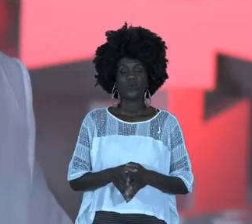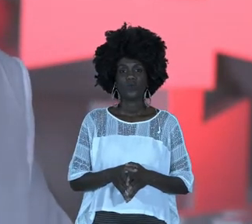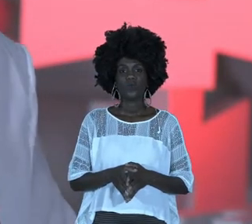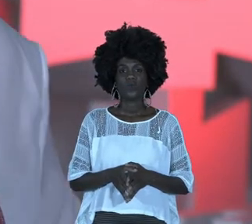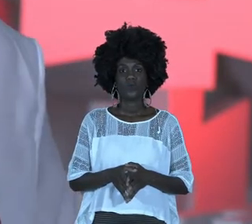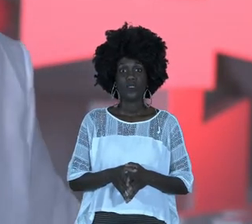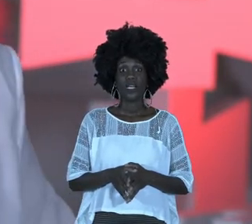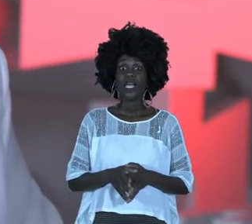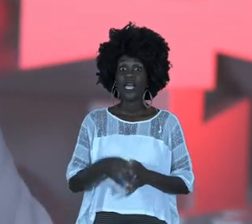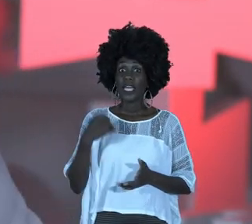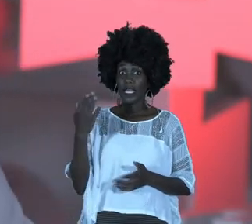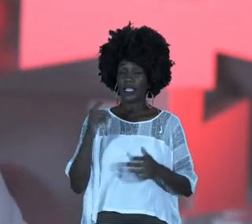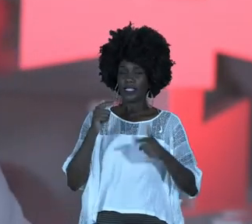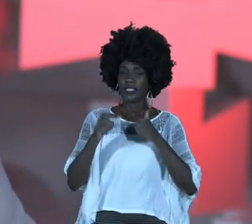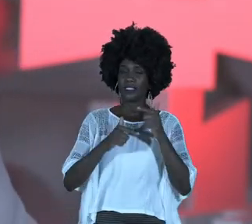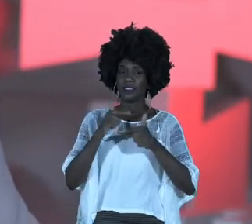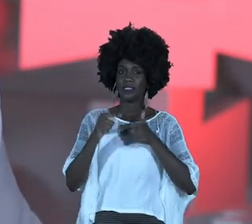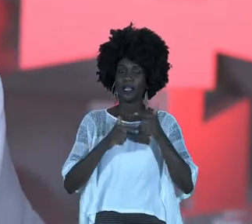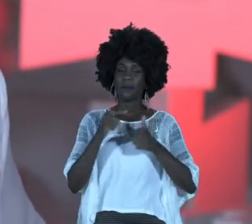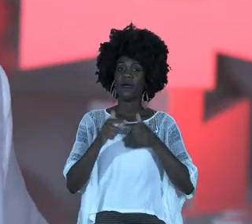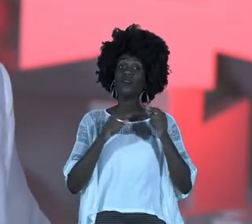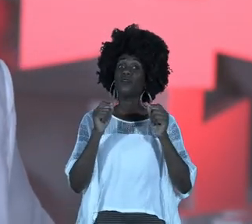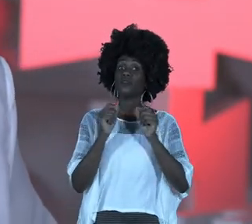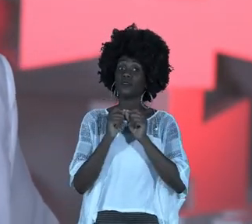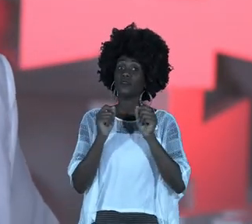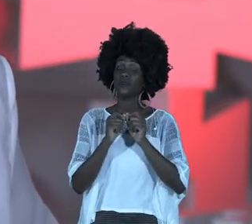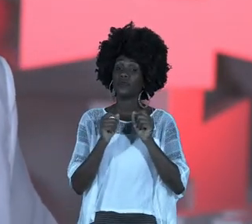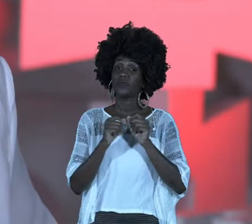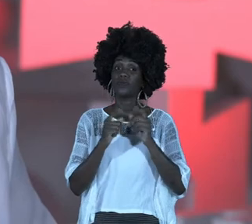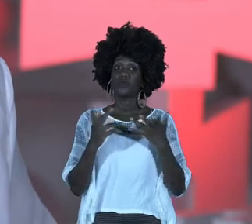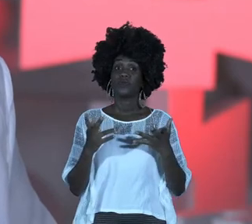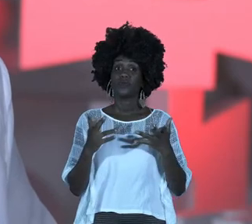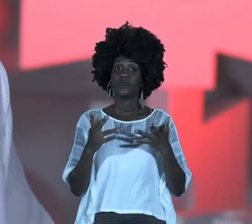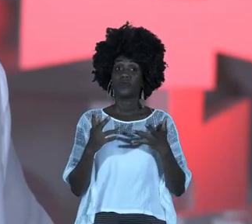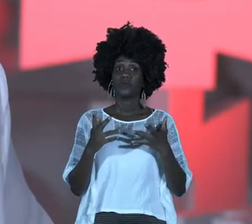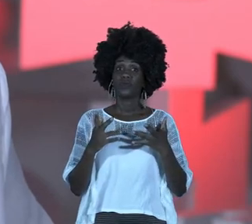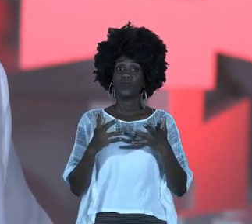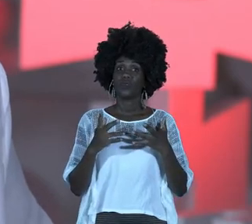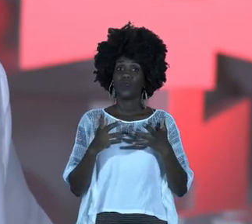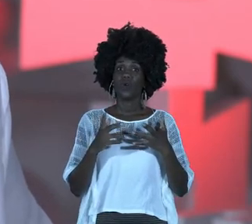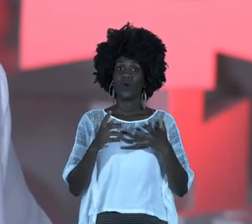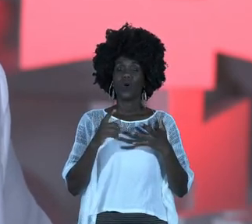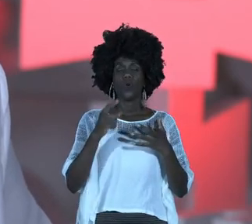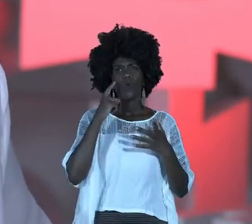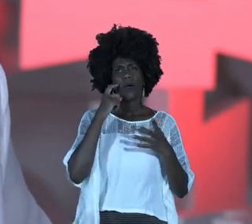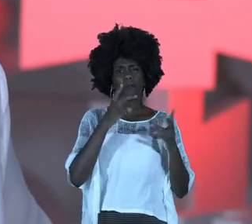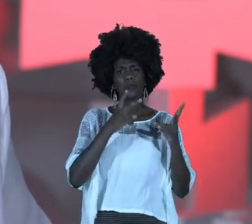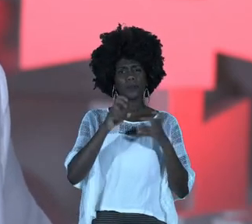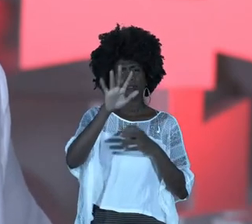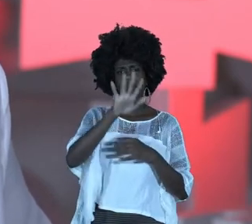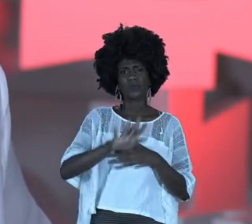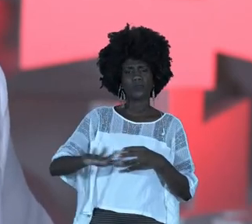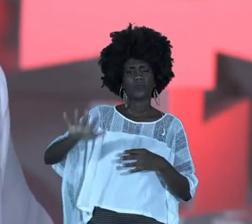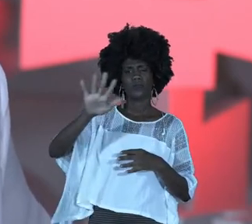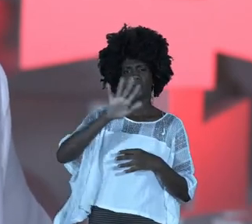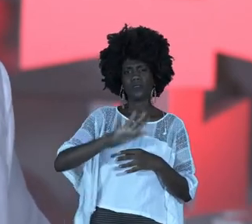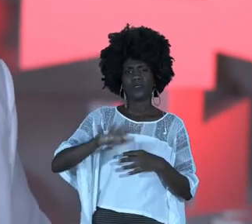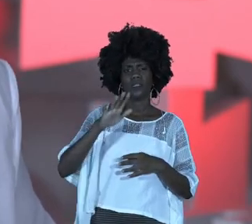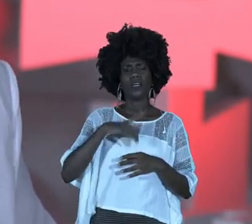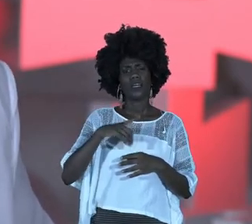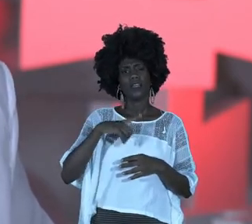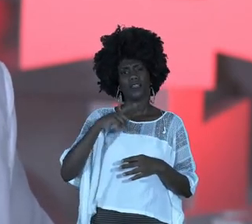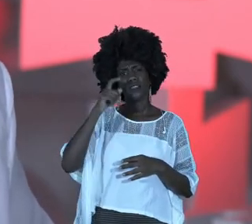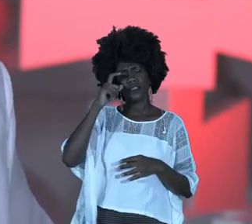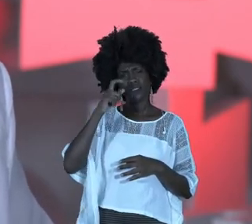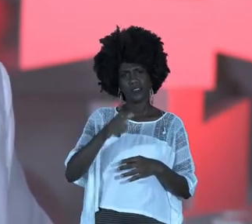esse trabalho, então, ele faz uma operação espacial. Eu tenho me